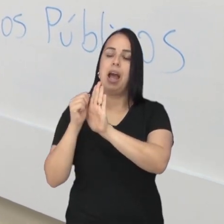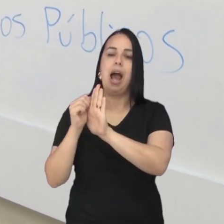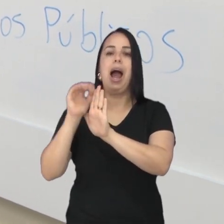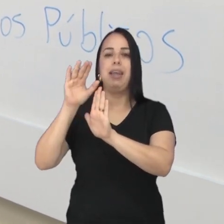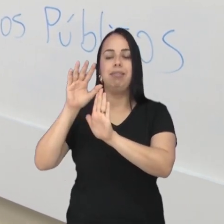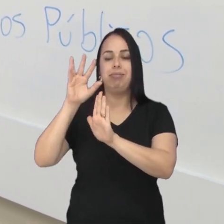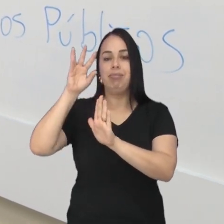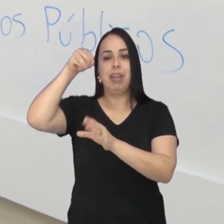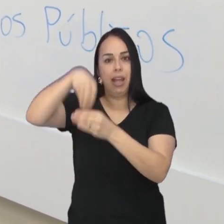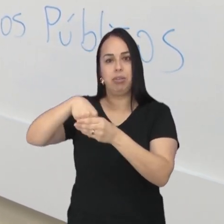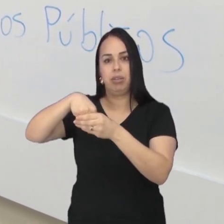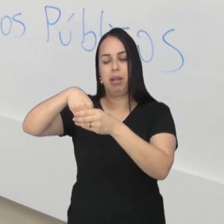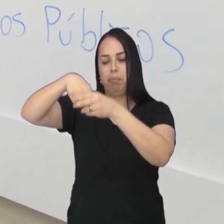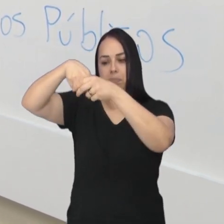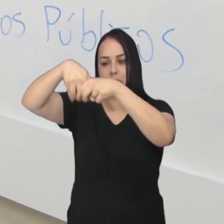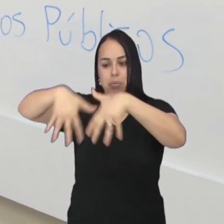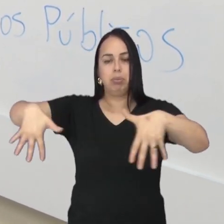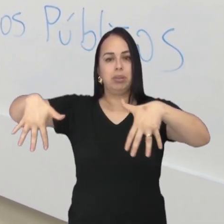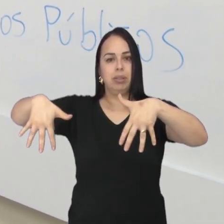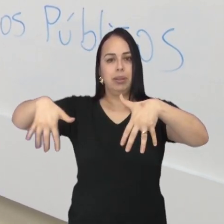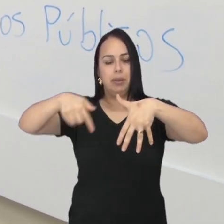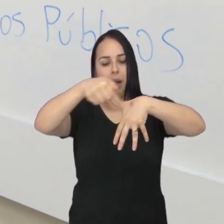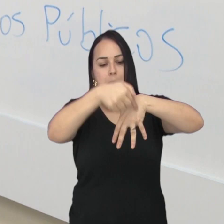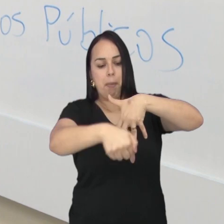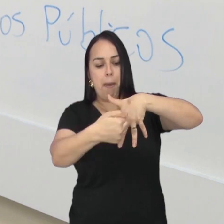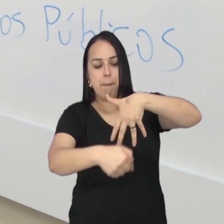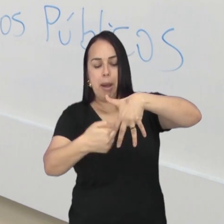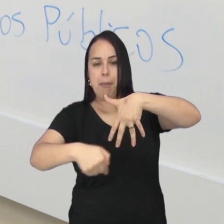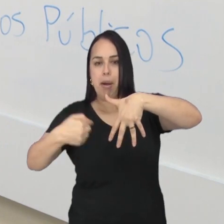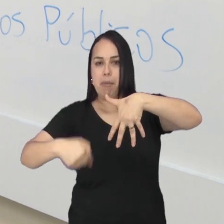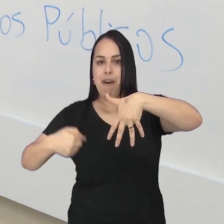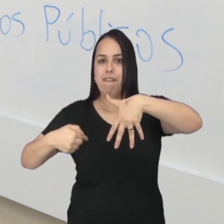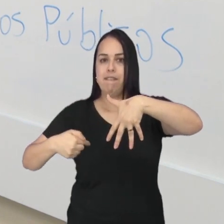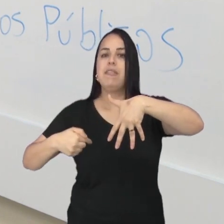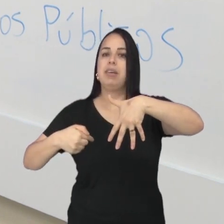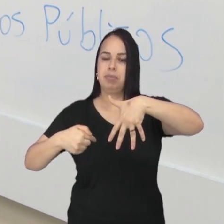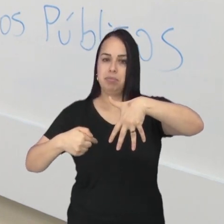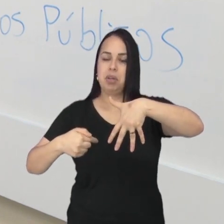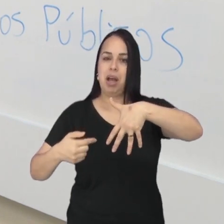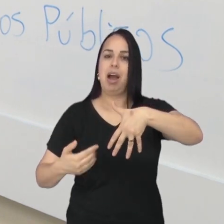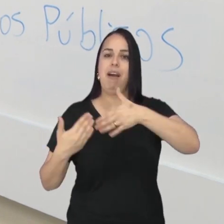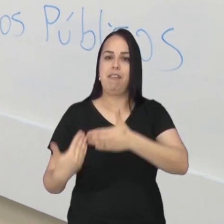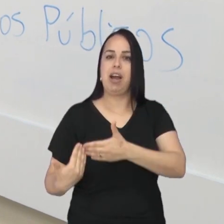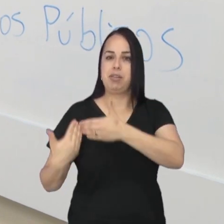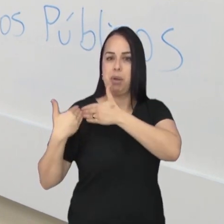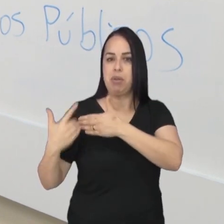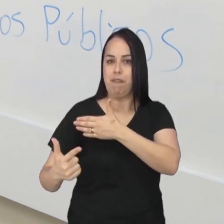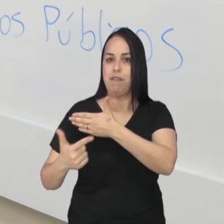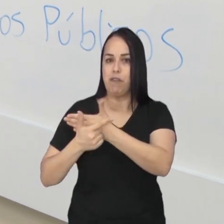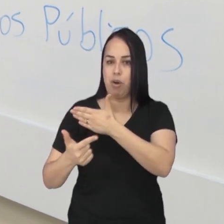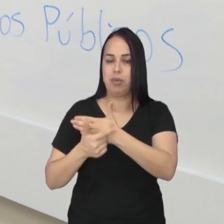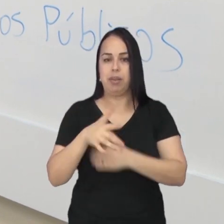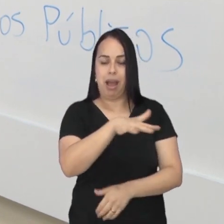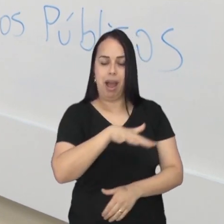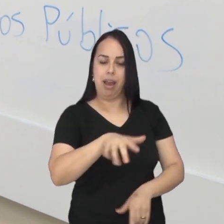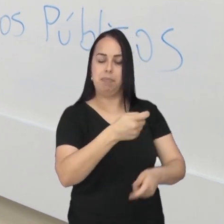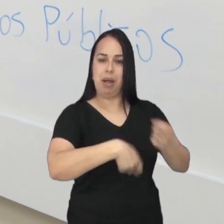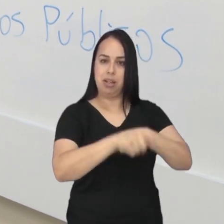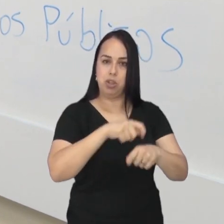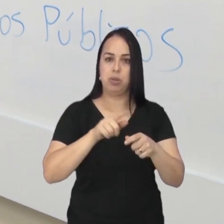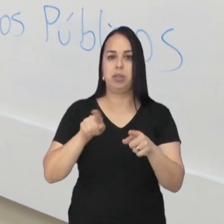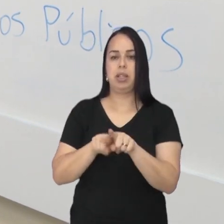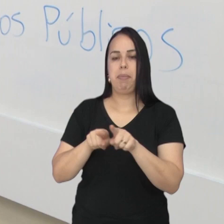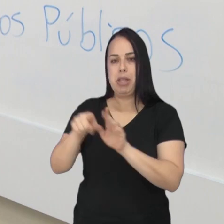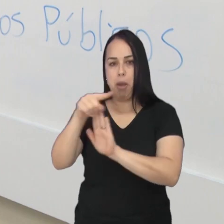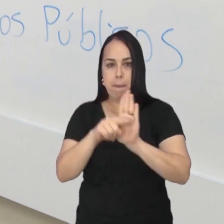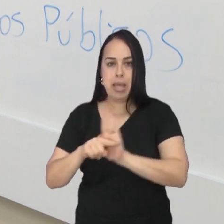ser dividido em vários blocos, onde cada bloco existem vários cargos para vários órgãos públicos. Então vai ter o bloco voltado para a área de economia,